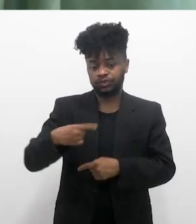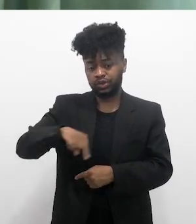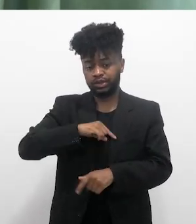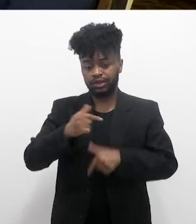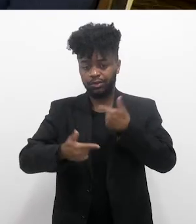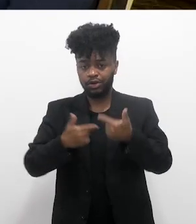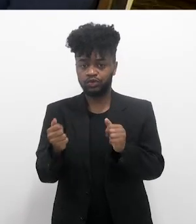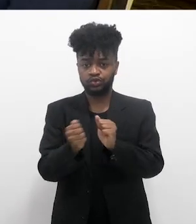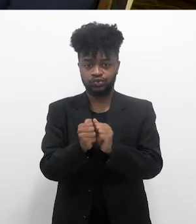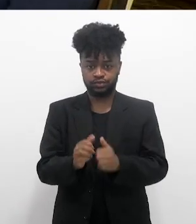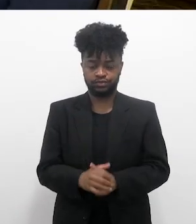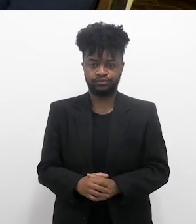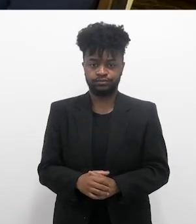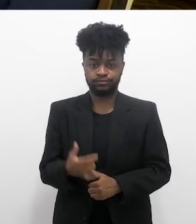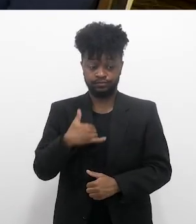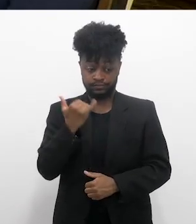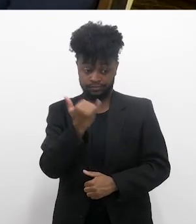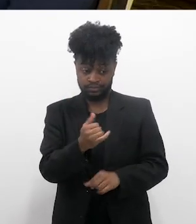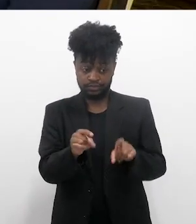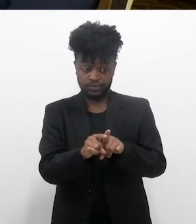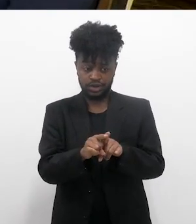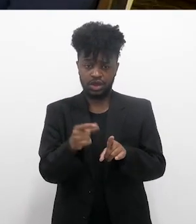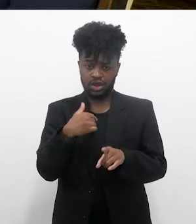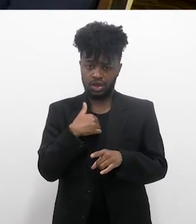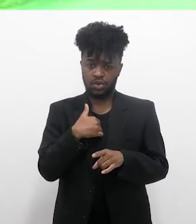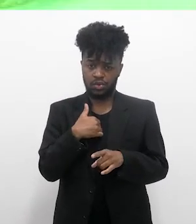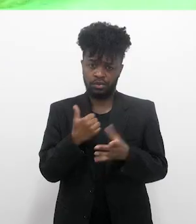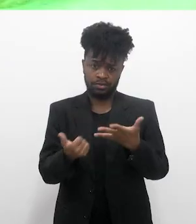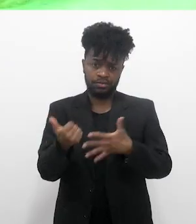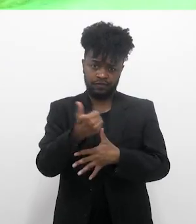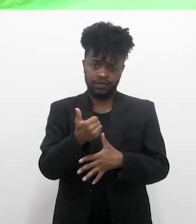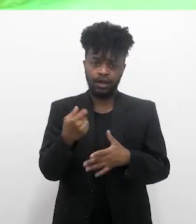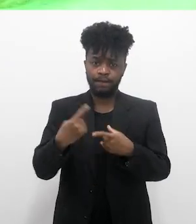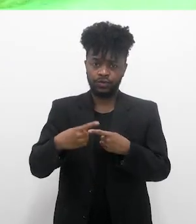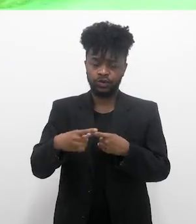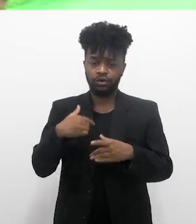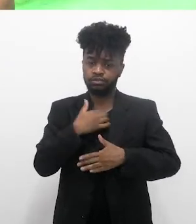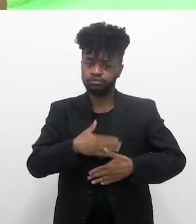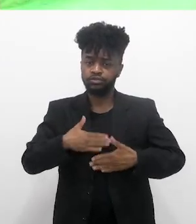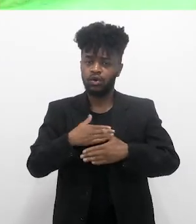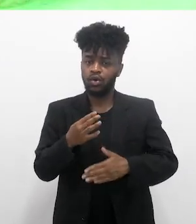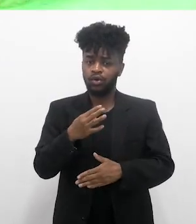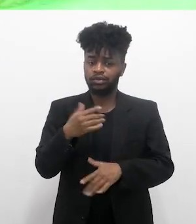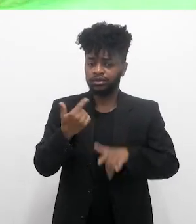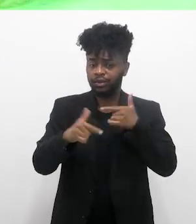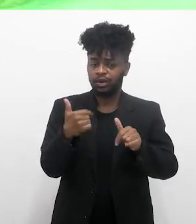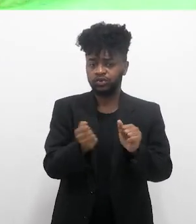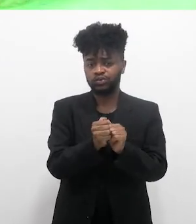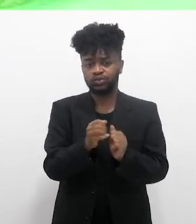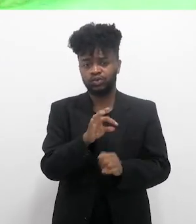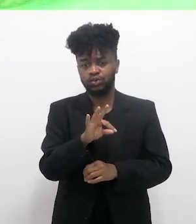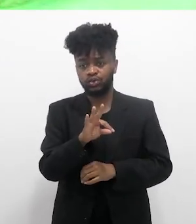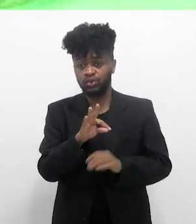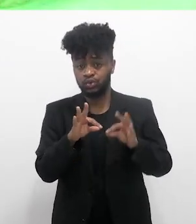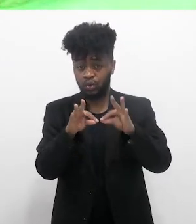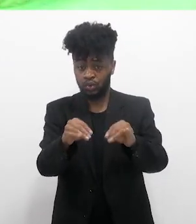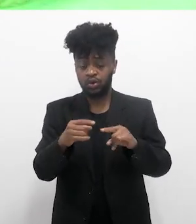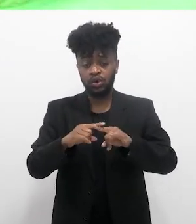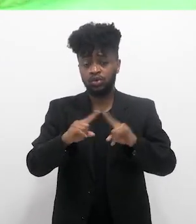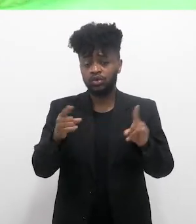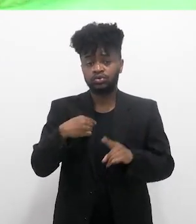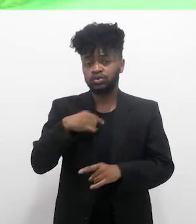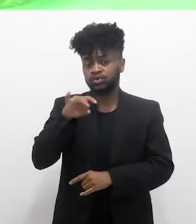muito tempo. E eu digo para você que eu sou um privilegiado na profissão, porque eu tive a honra de trabalhar com todos eles ali. Só não trabalhei com Orlando Batista,